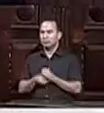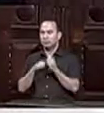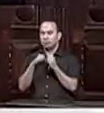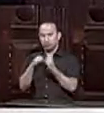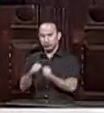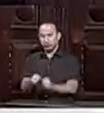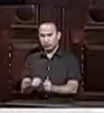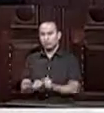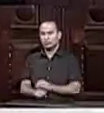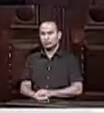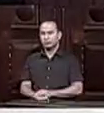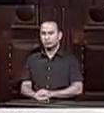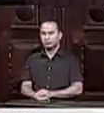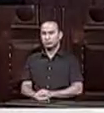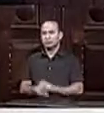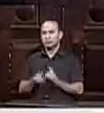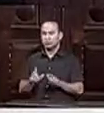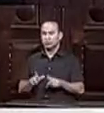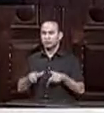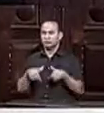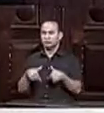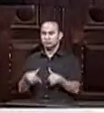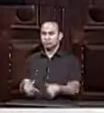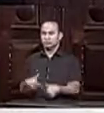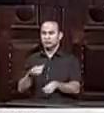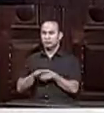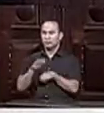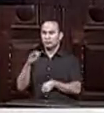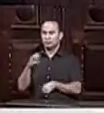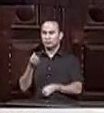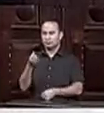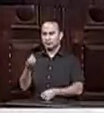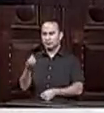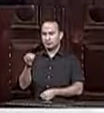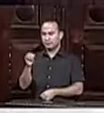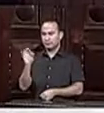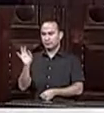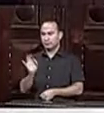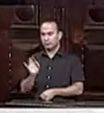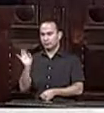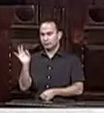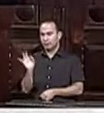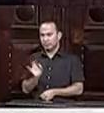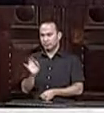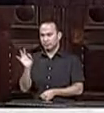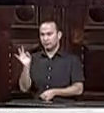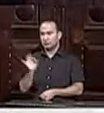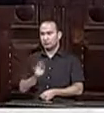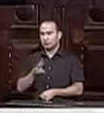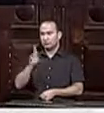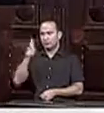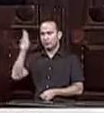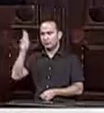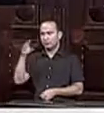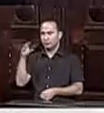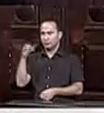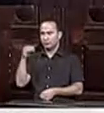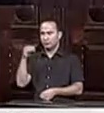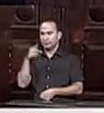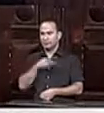poderá seguramente atingir mais de 60%, senhor presidente Jânio Mendes.